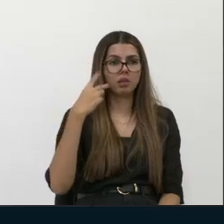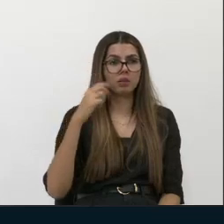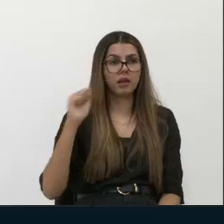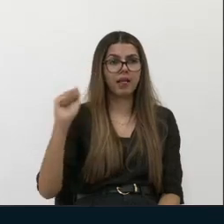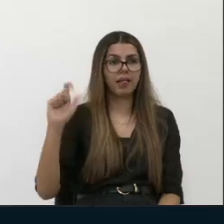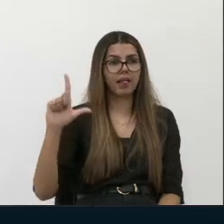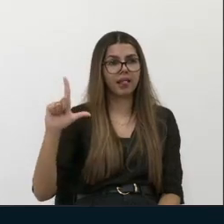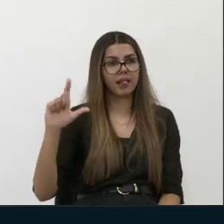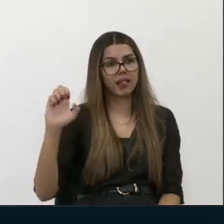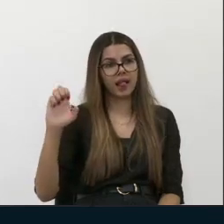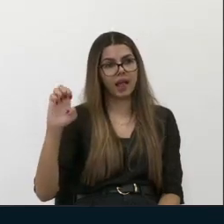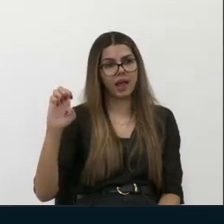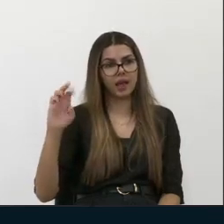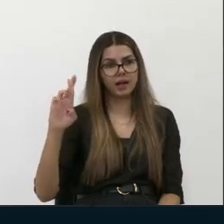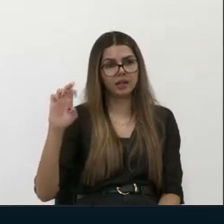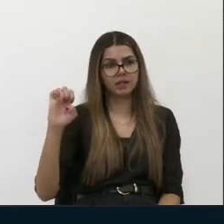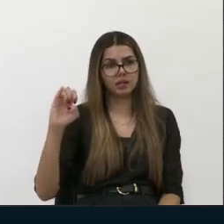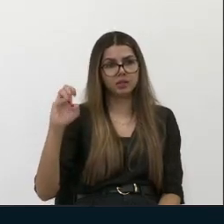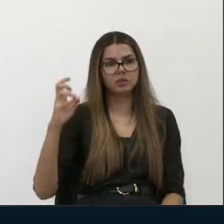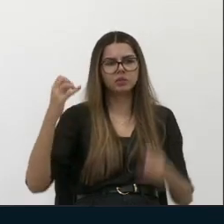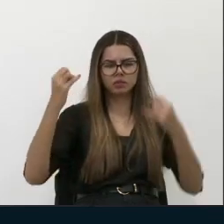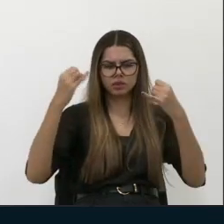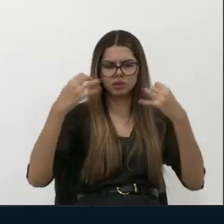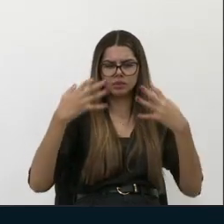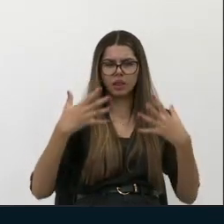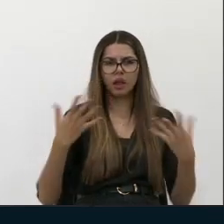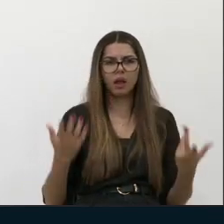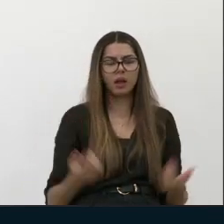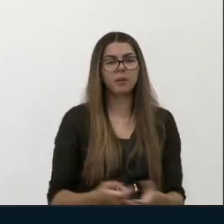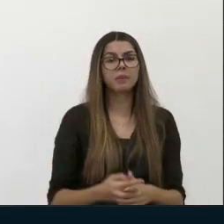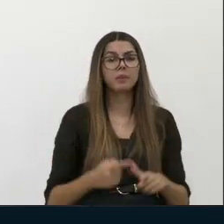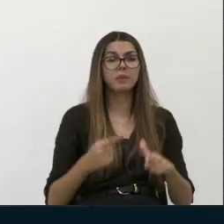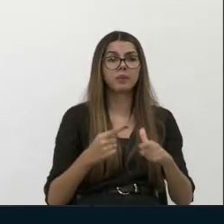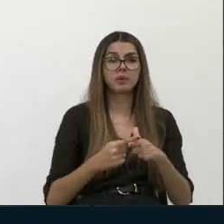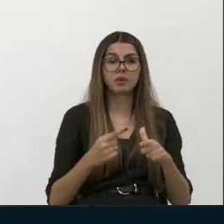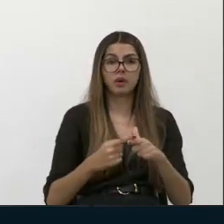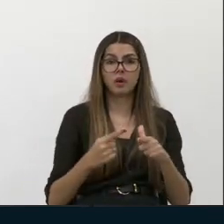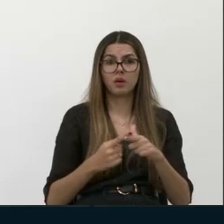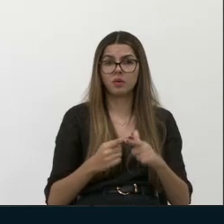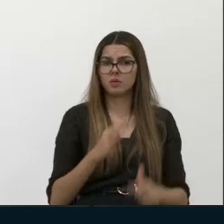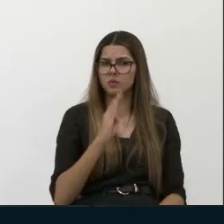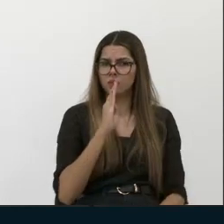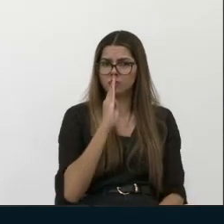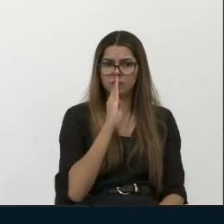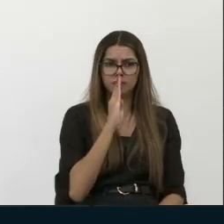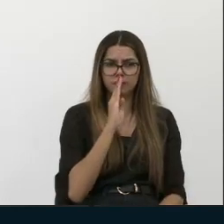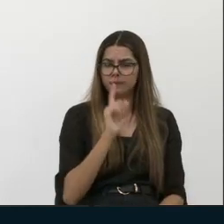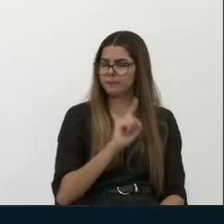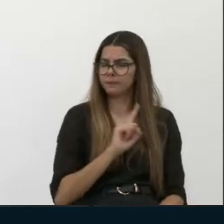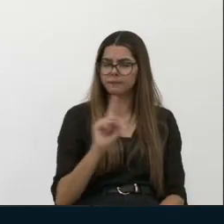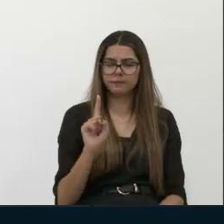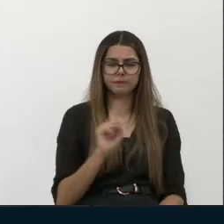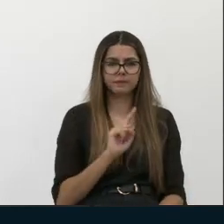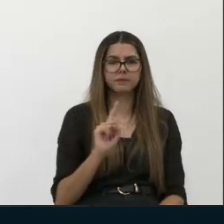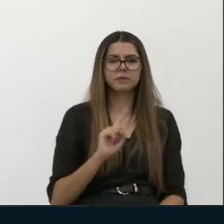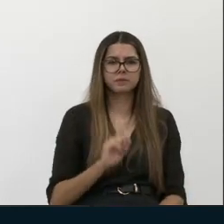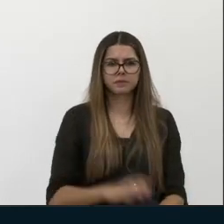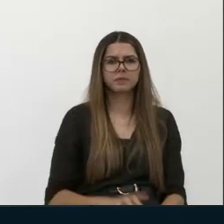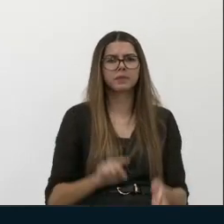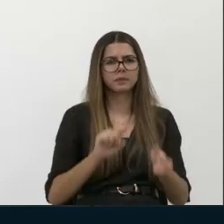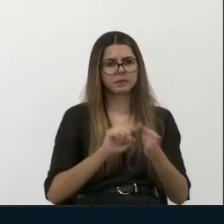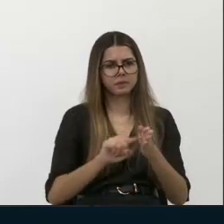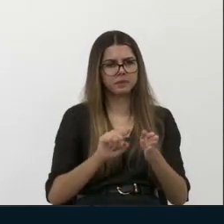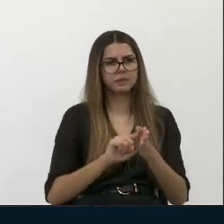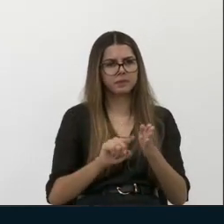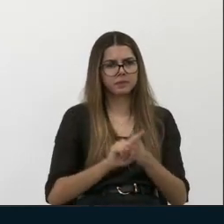Laércio, que é jurista, pode explicar melhor sobre essa questão, porque eu não estou conivente com isso aí. Vou atrás disso